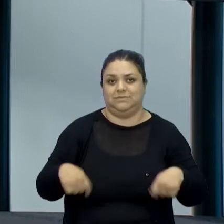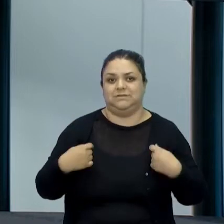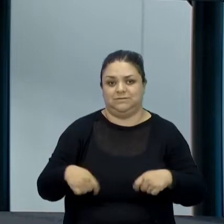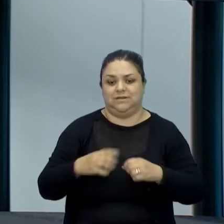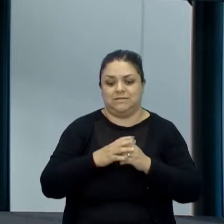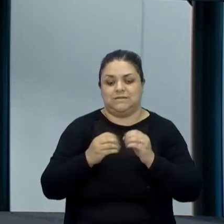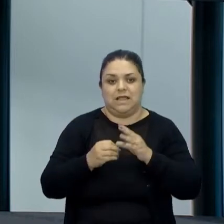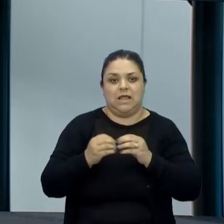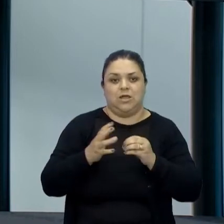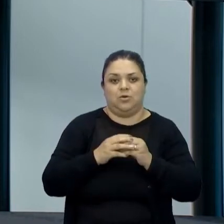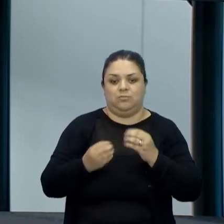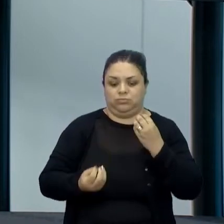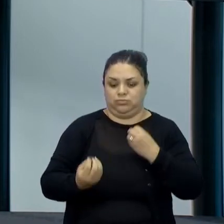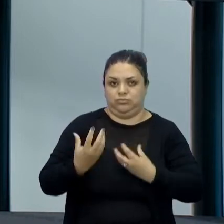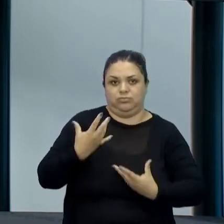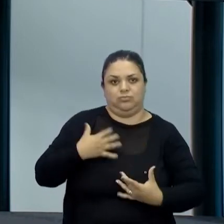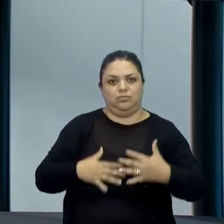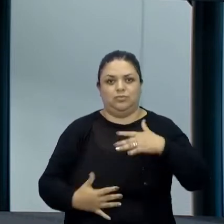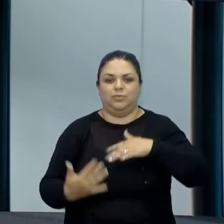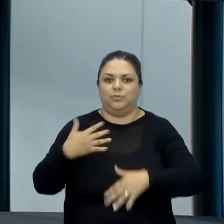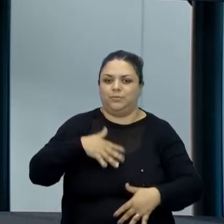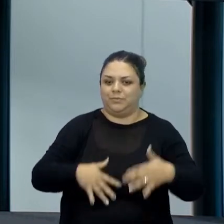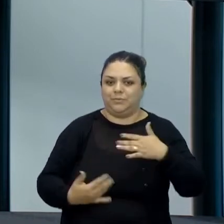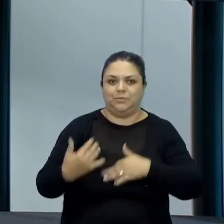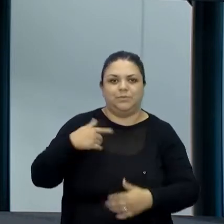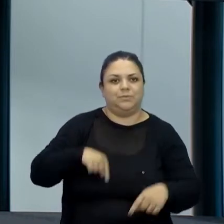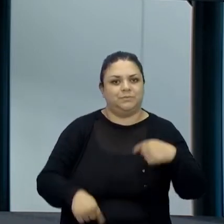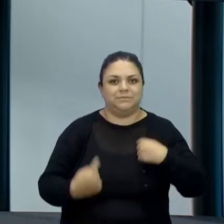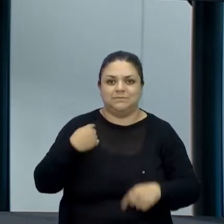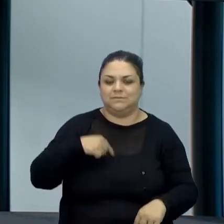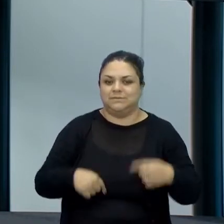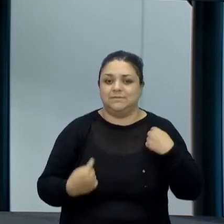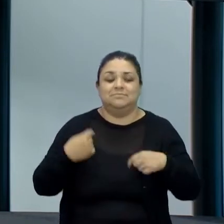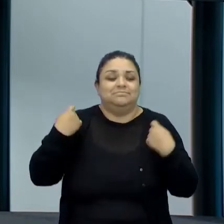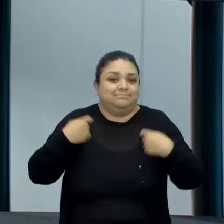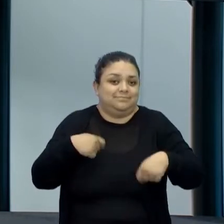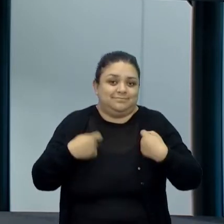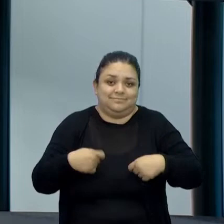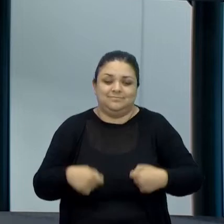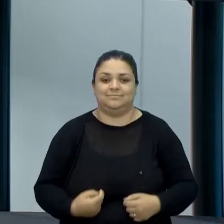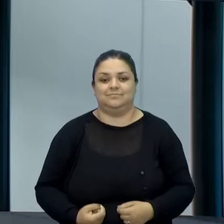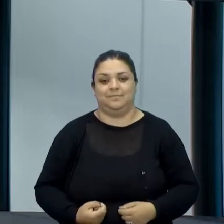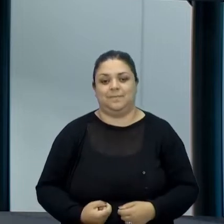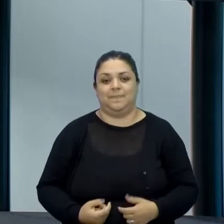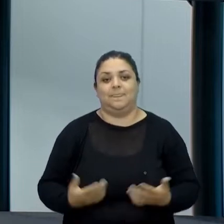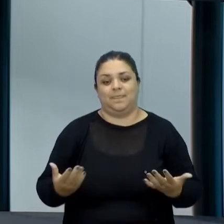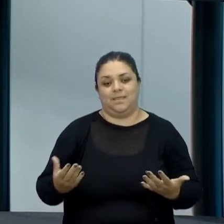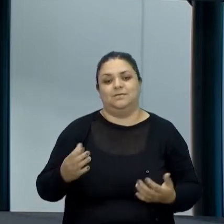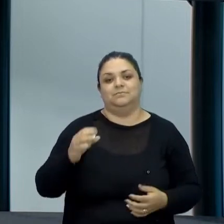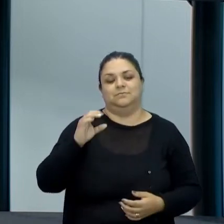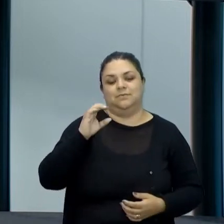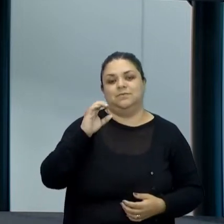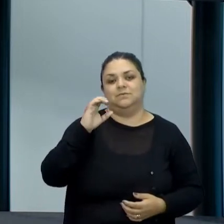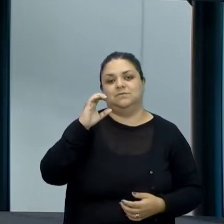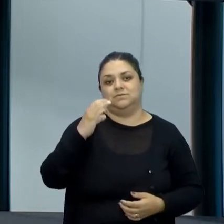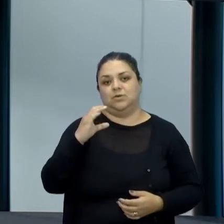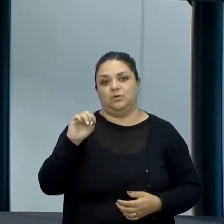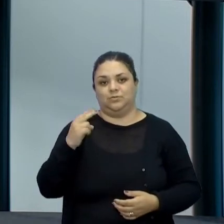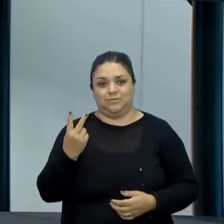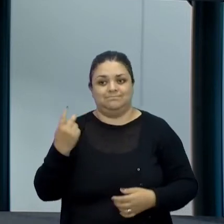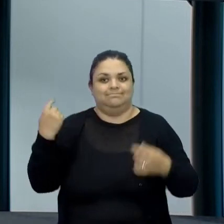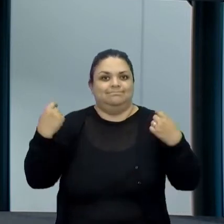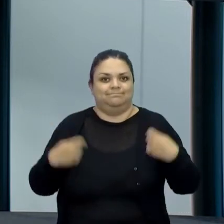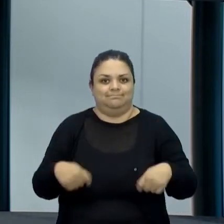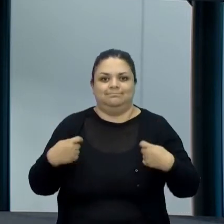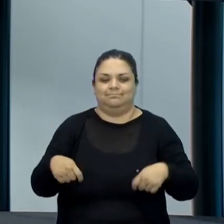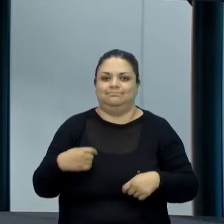precisa fazer a respiração celular metabólica, nesse caso, com o uso de quem? Do gás oxigênio, tá certo? Então, o